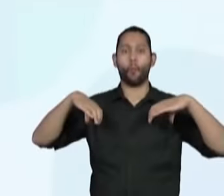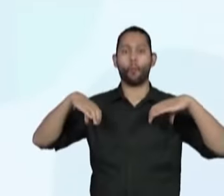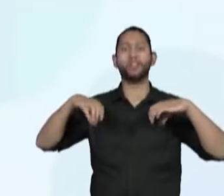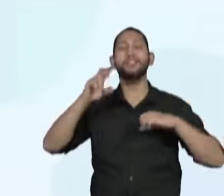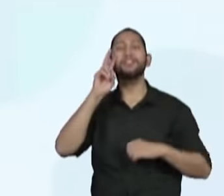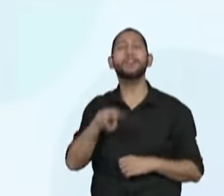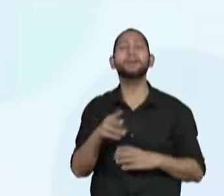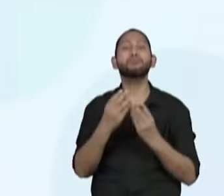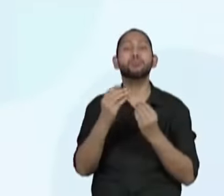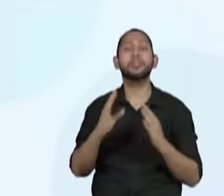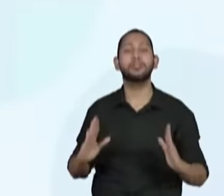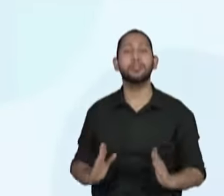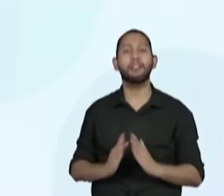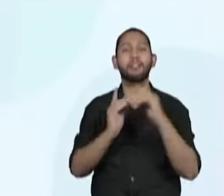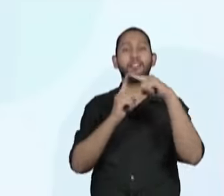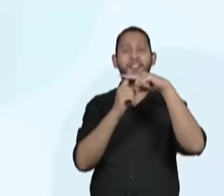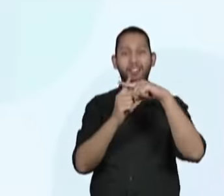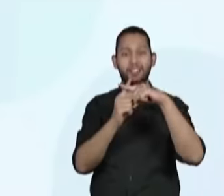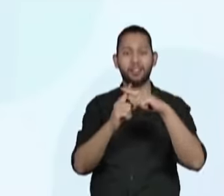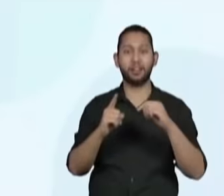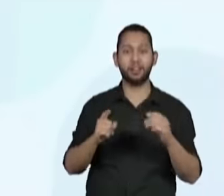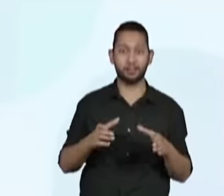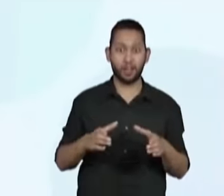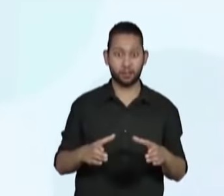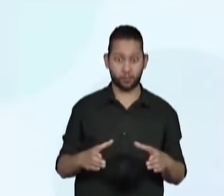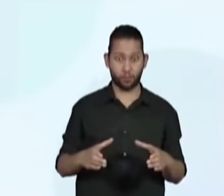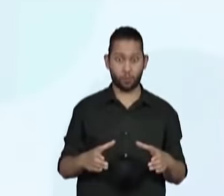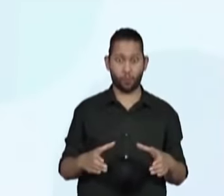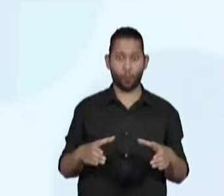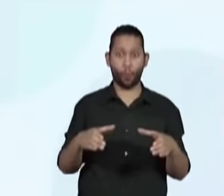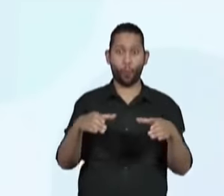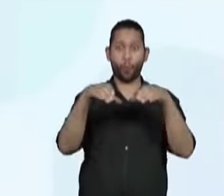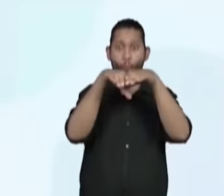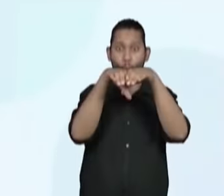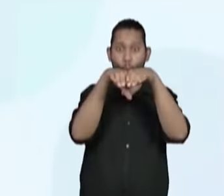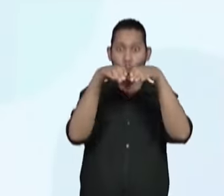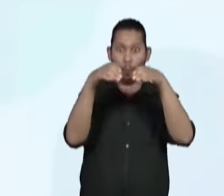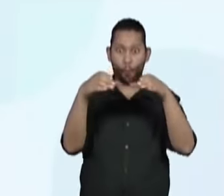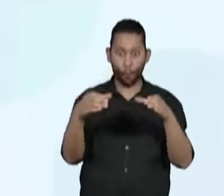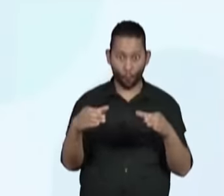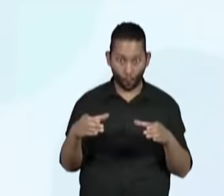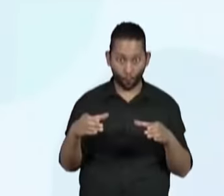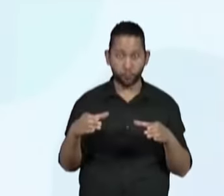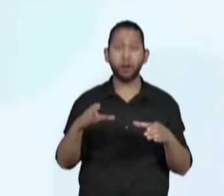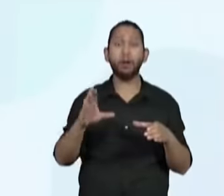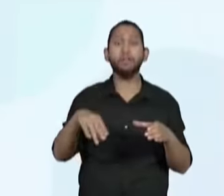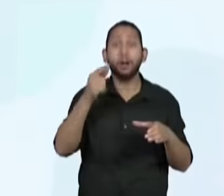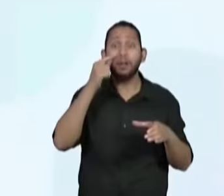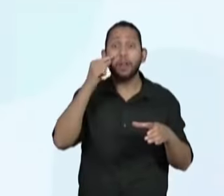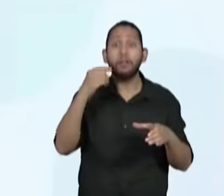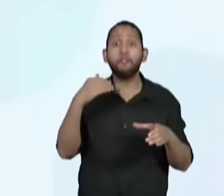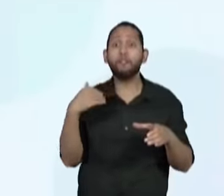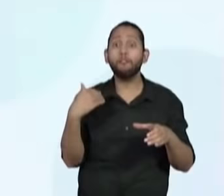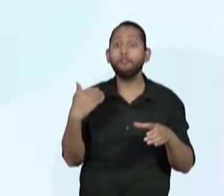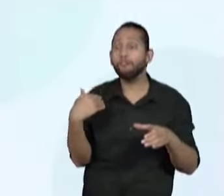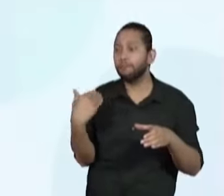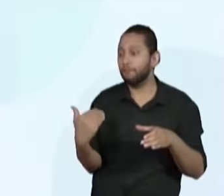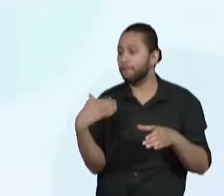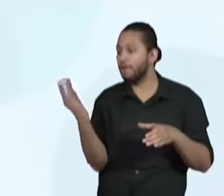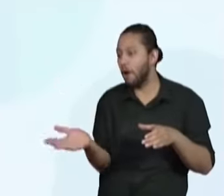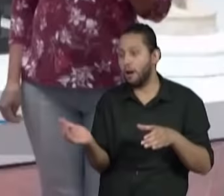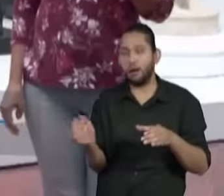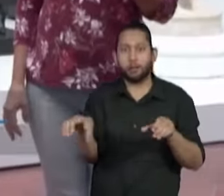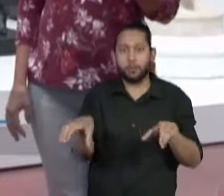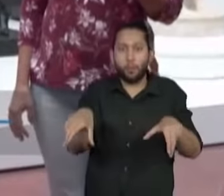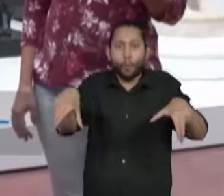muito esse tipo de construção em igrejas, né? Onde você vê, né? Você vê um arco que ele sai de fora, né? Ele vem de